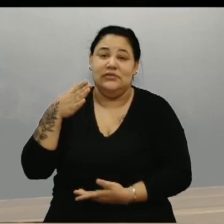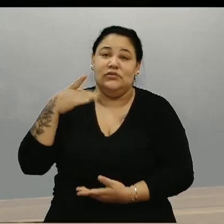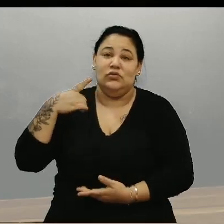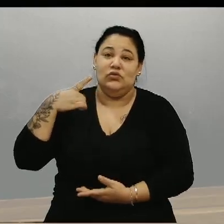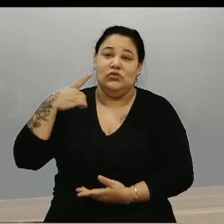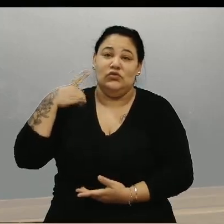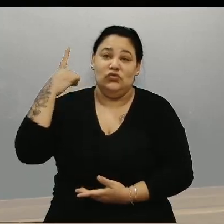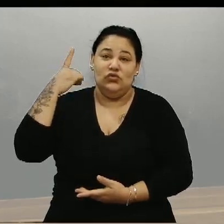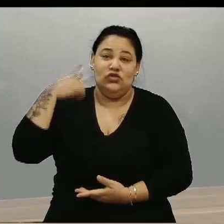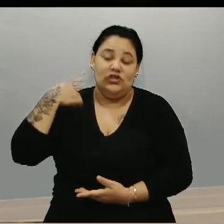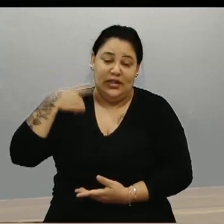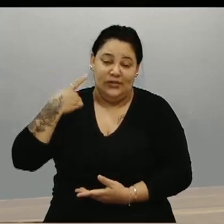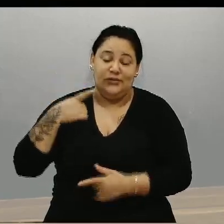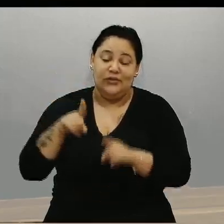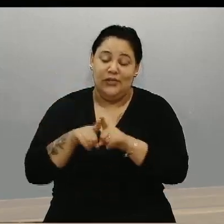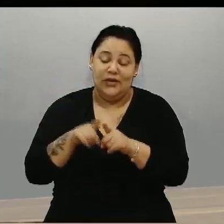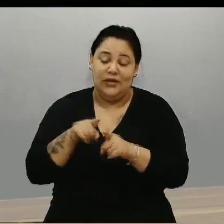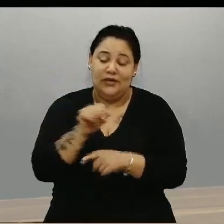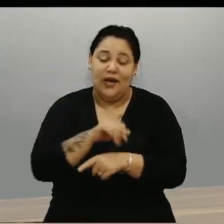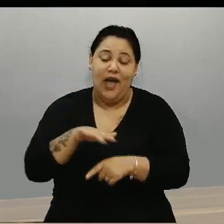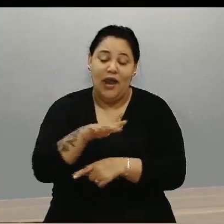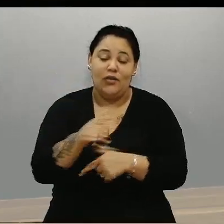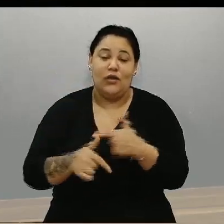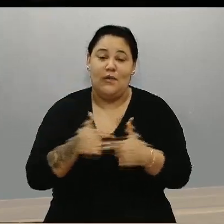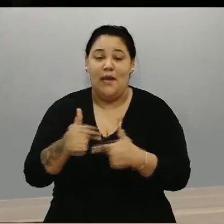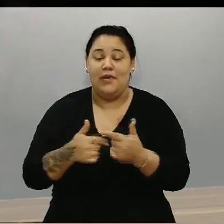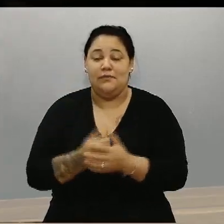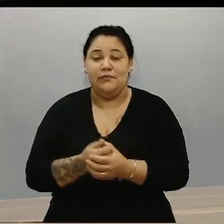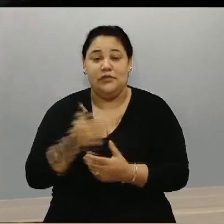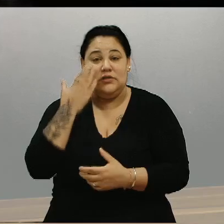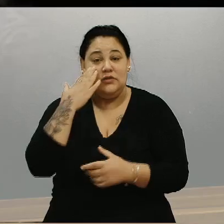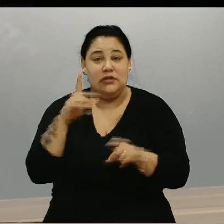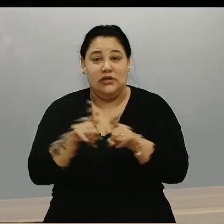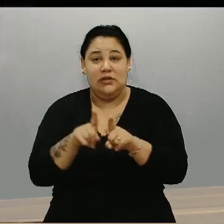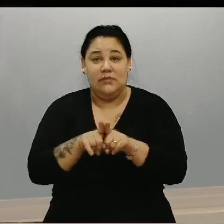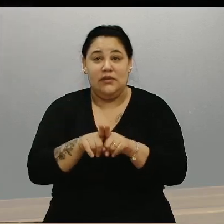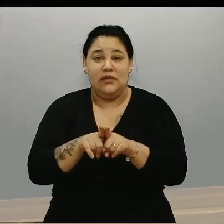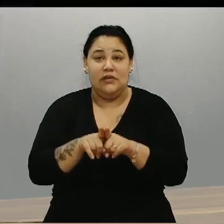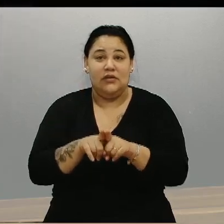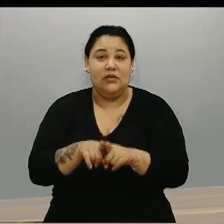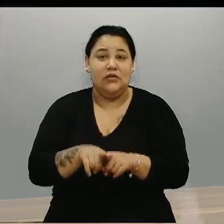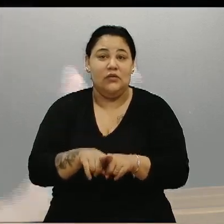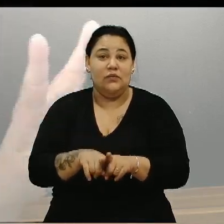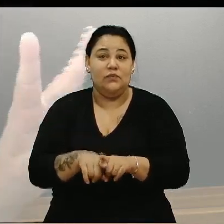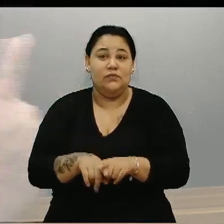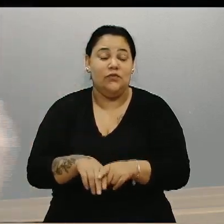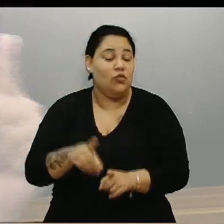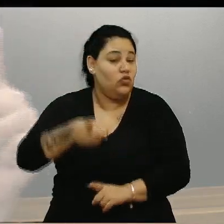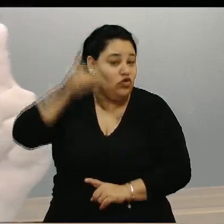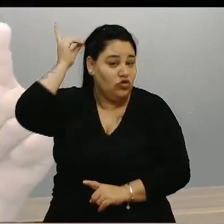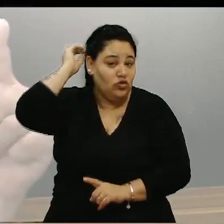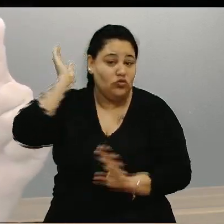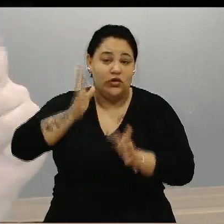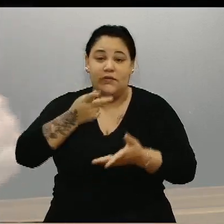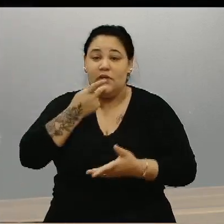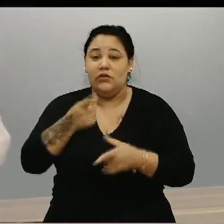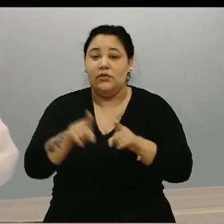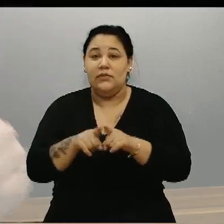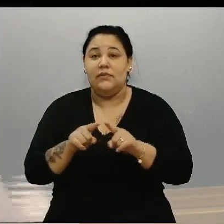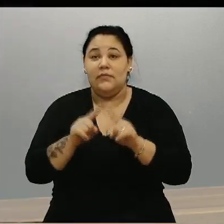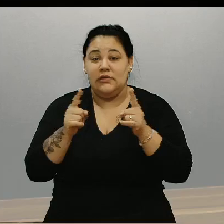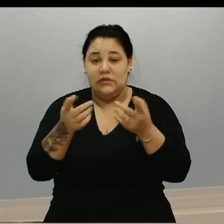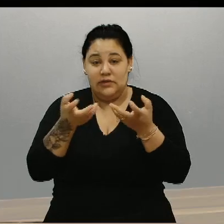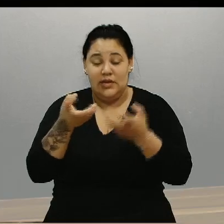E também eu sei que nosso colega Lucas Gil já falou sobre isso, mas eu gostaria de relembrar aqui,